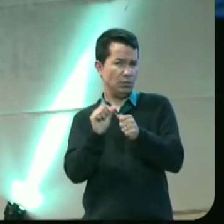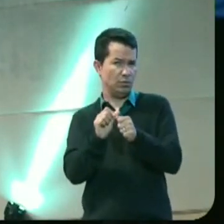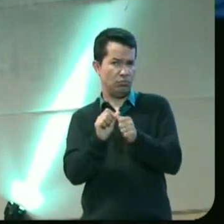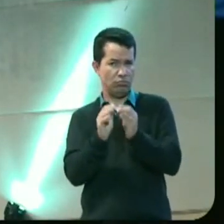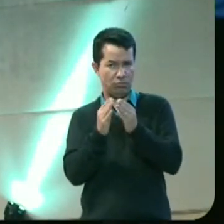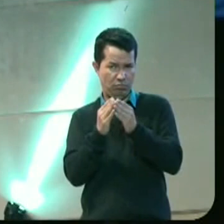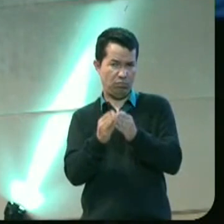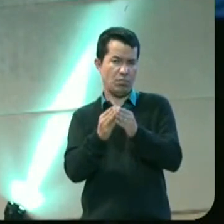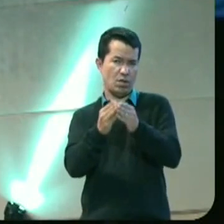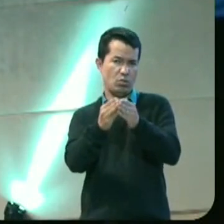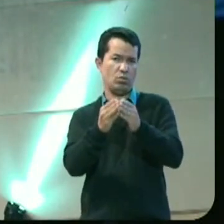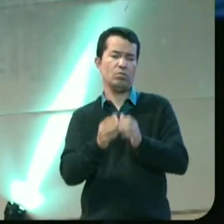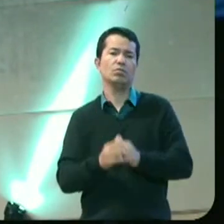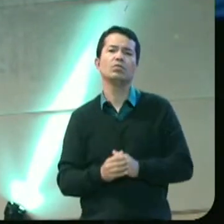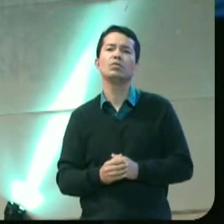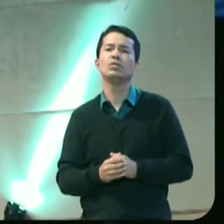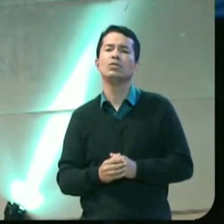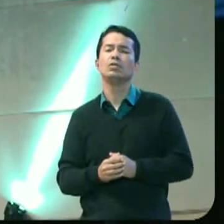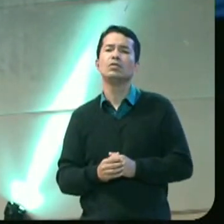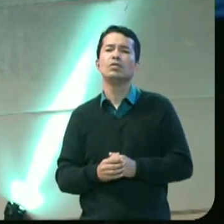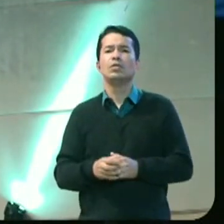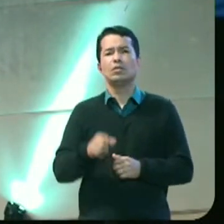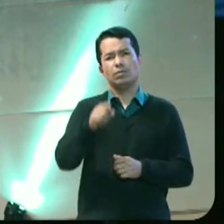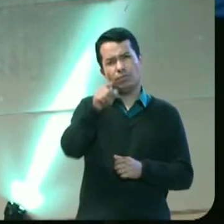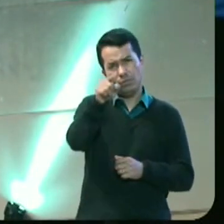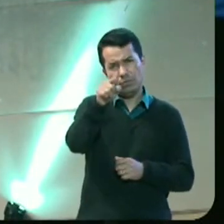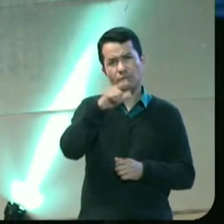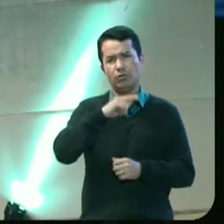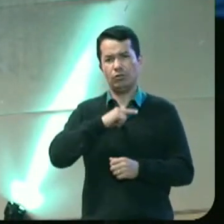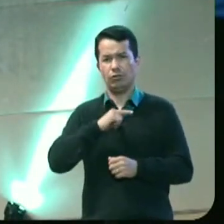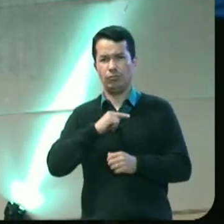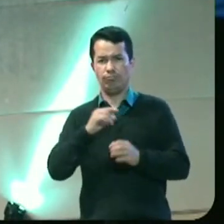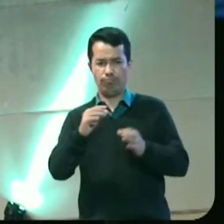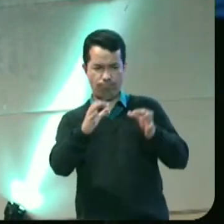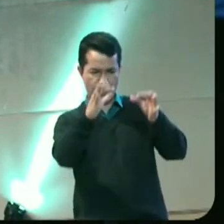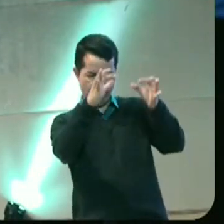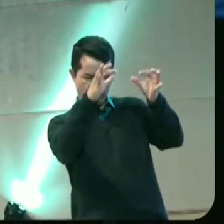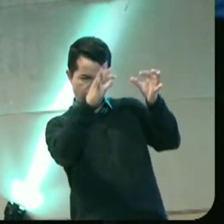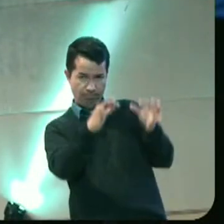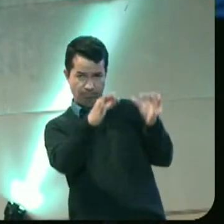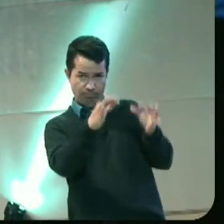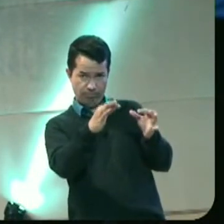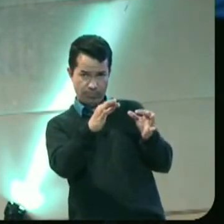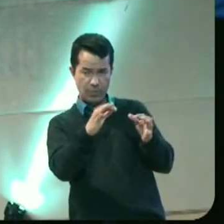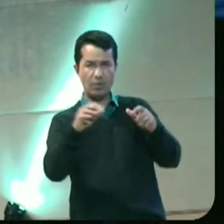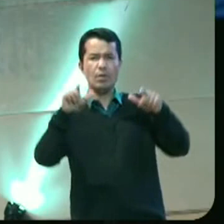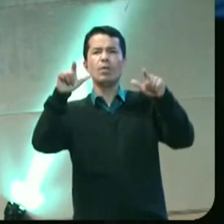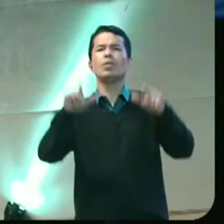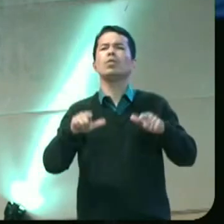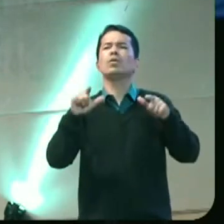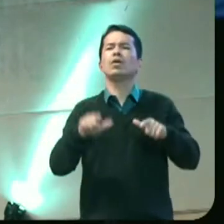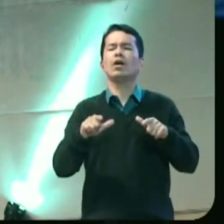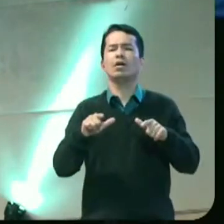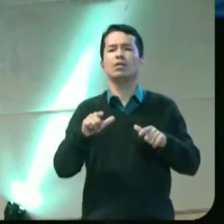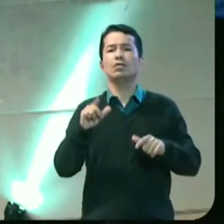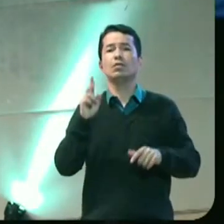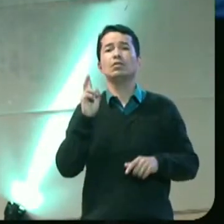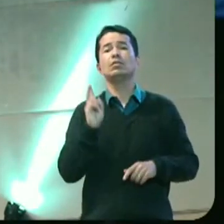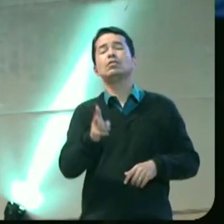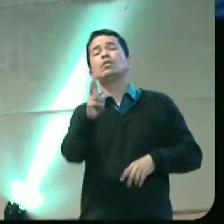juntos, e você colocar num lugar que fique à vista de todos. E sempre que o